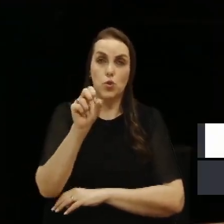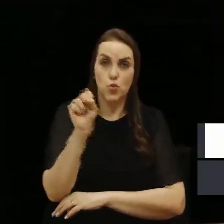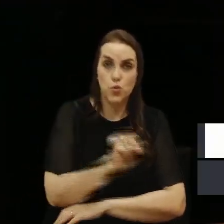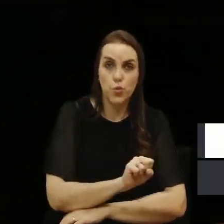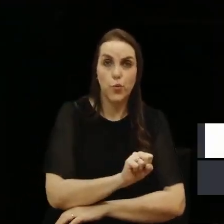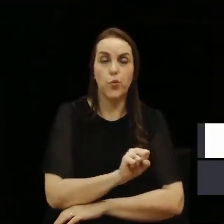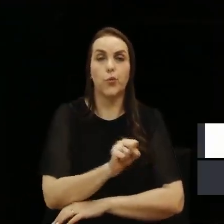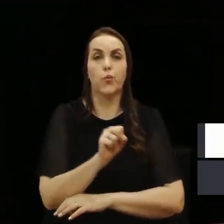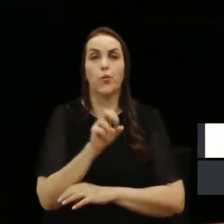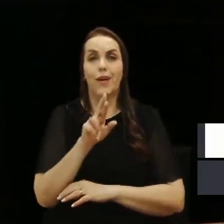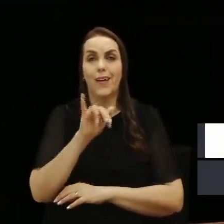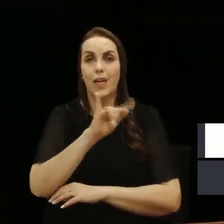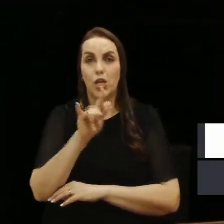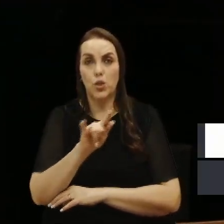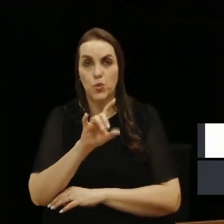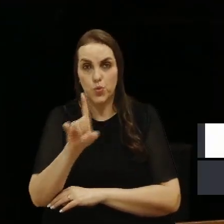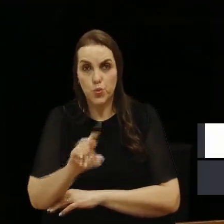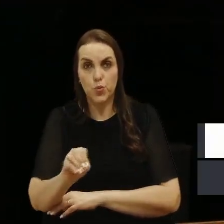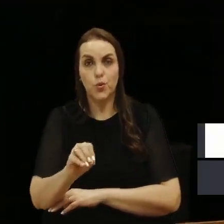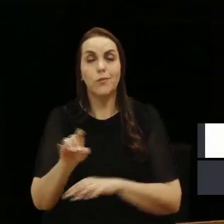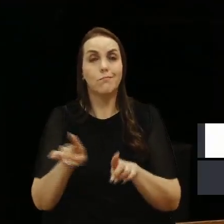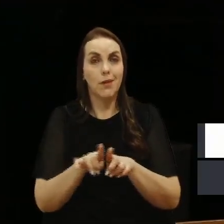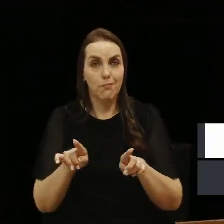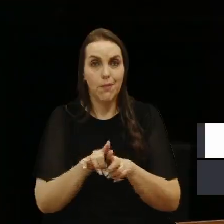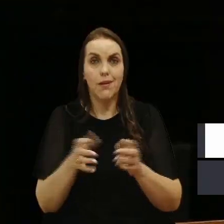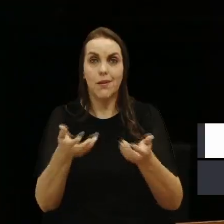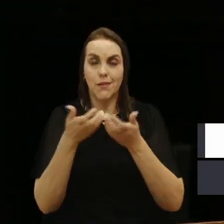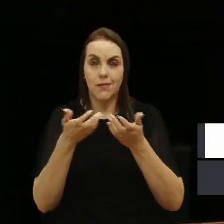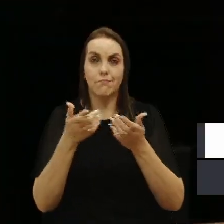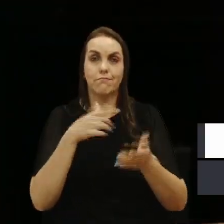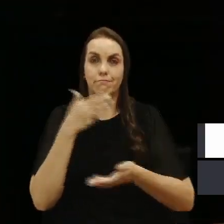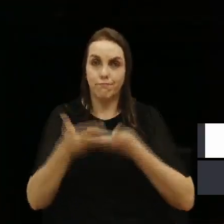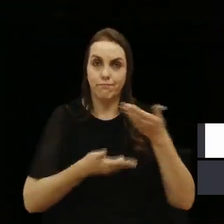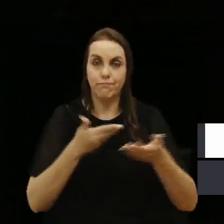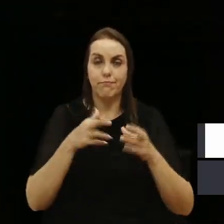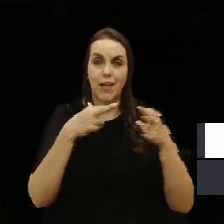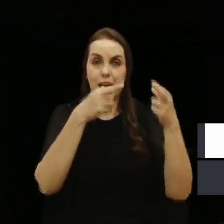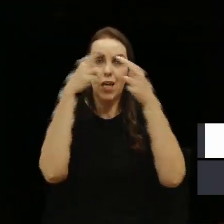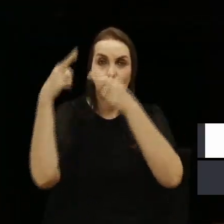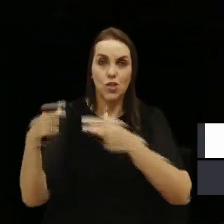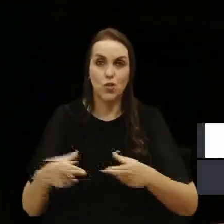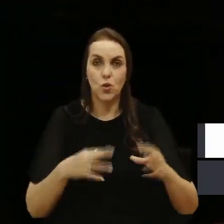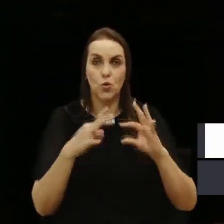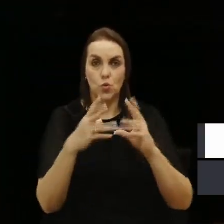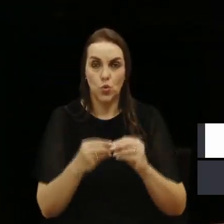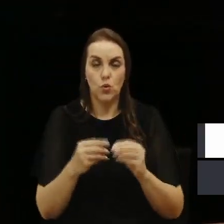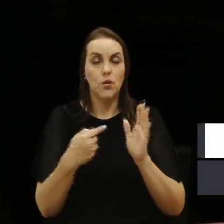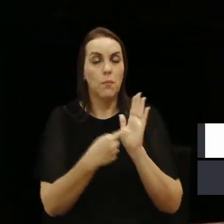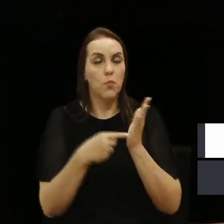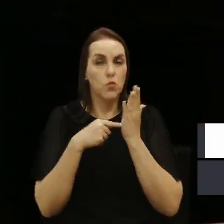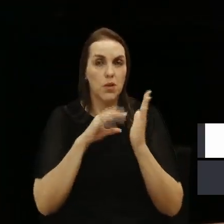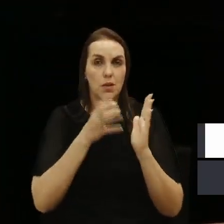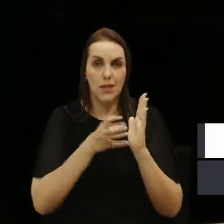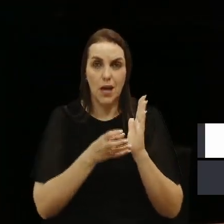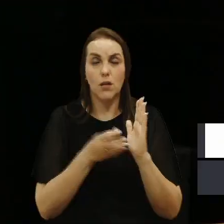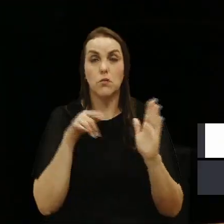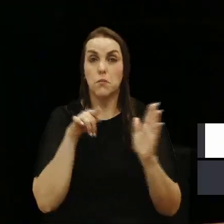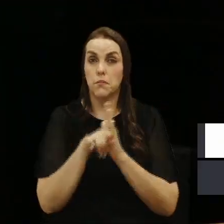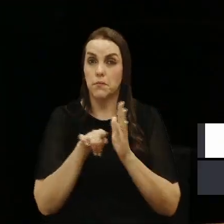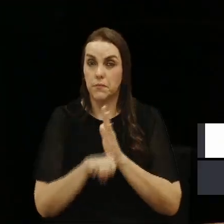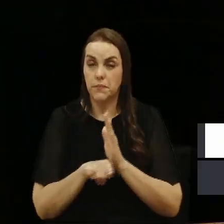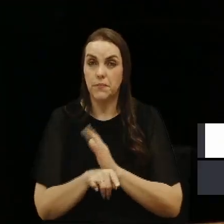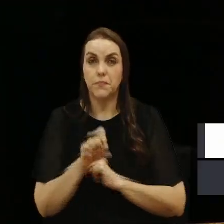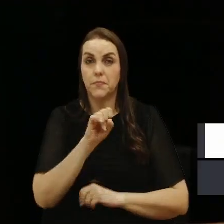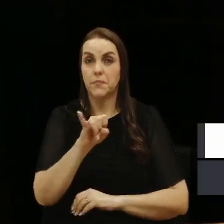no Risso, né? Nós queremos ter serviços, como eu falei antes, em toda a região. Eles mostraram os dados, eu perguntei, né, se